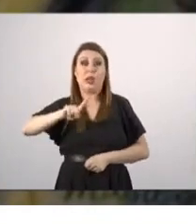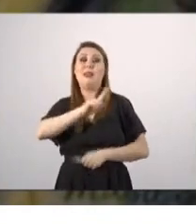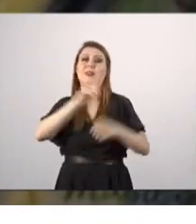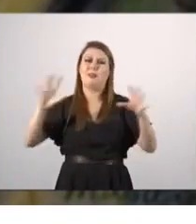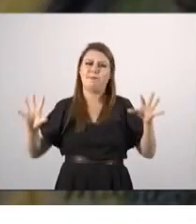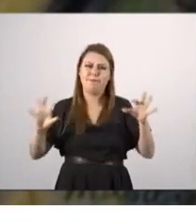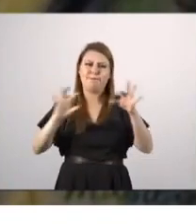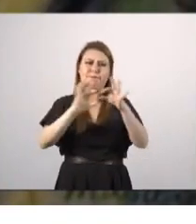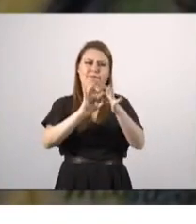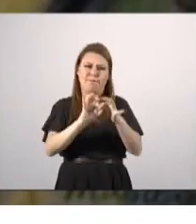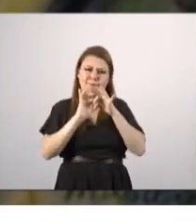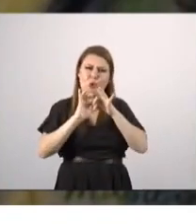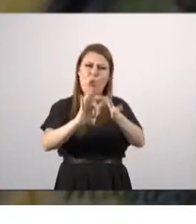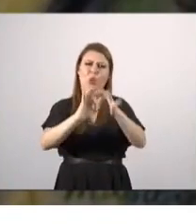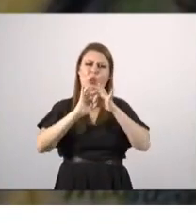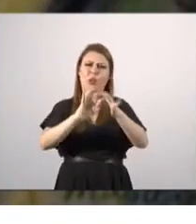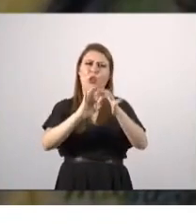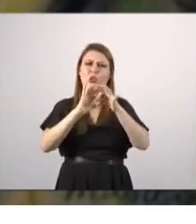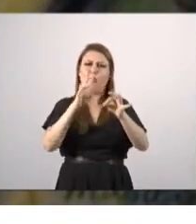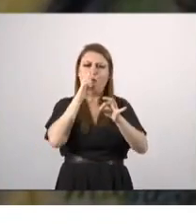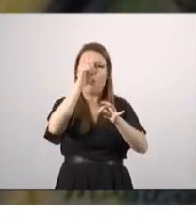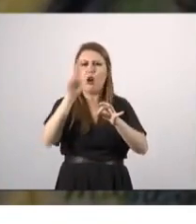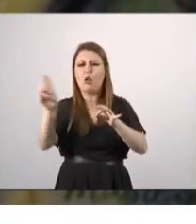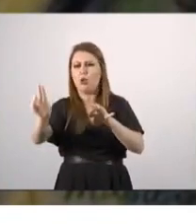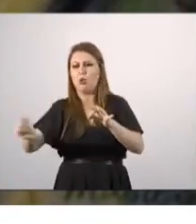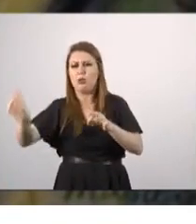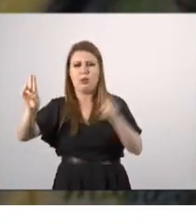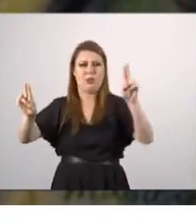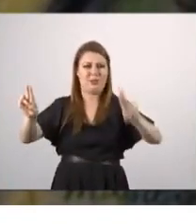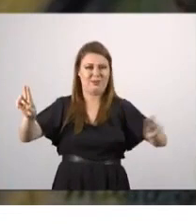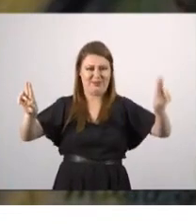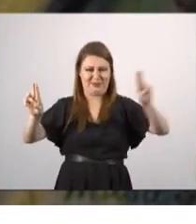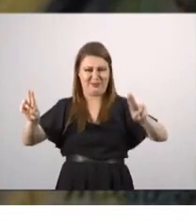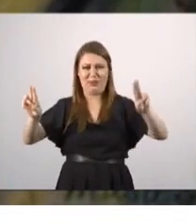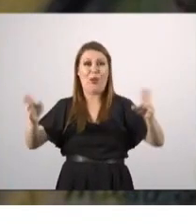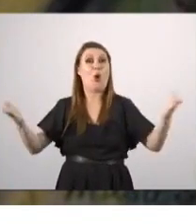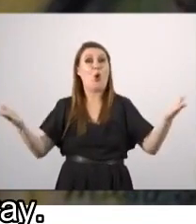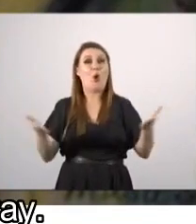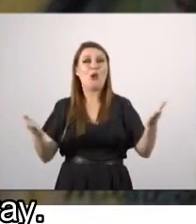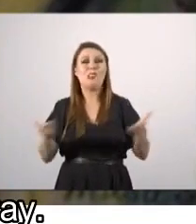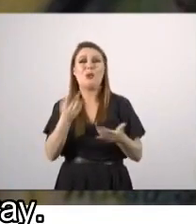fraternal entre as nossas duas universidades, hoje co-irmãs,